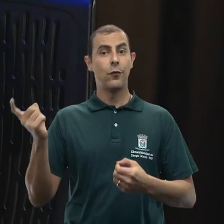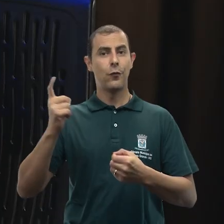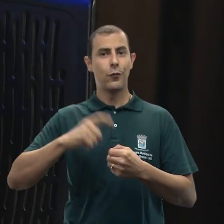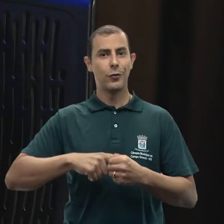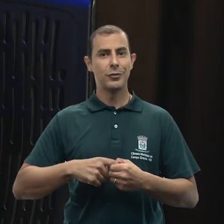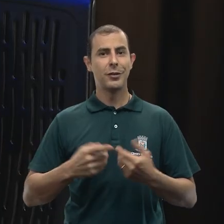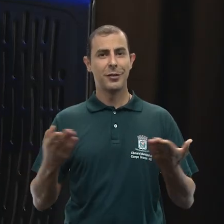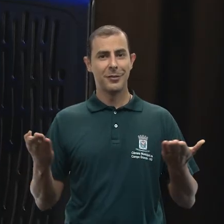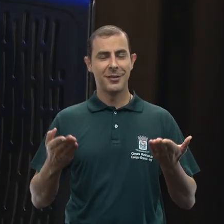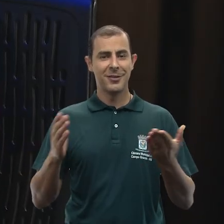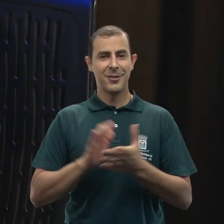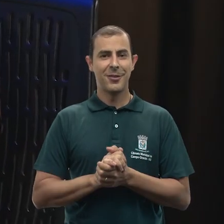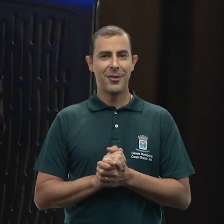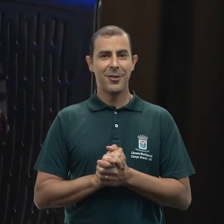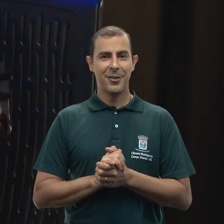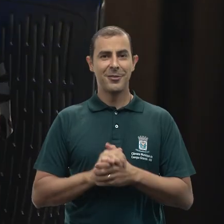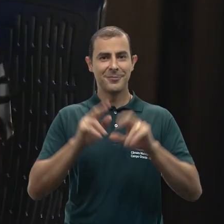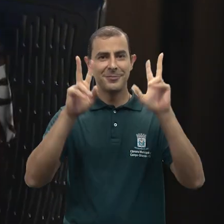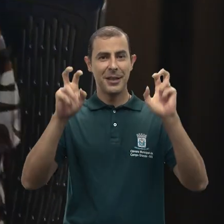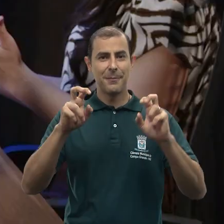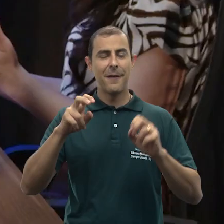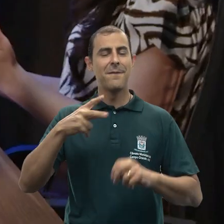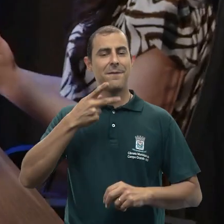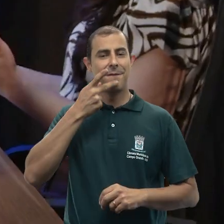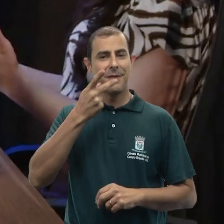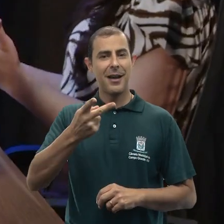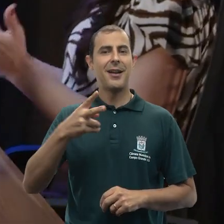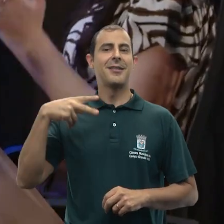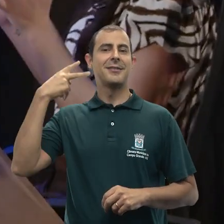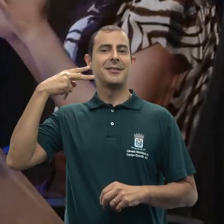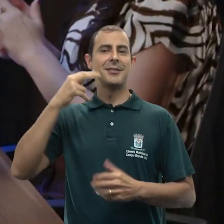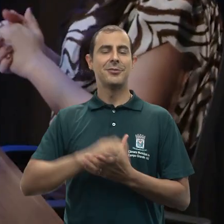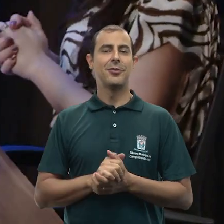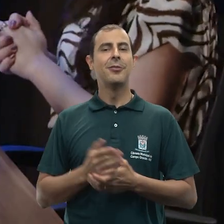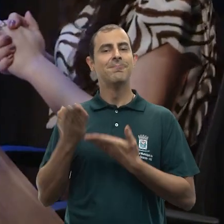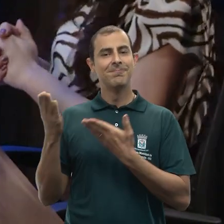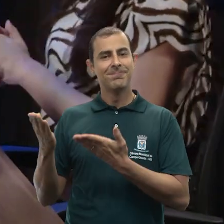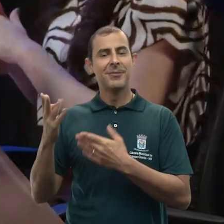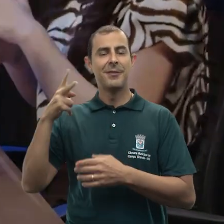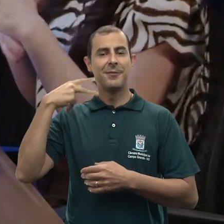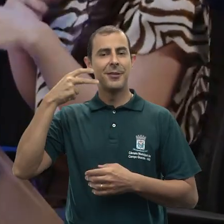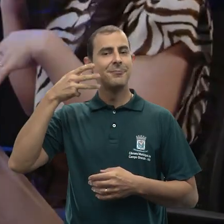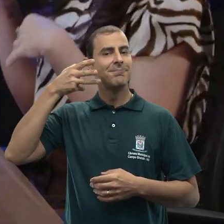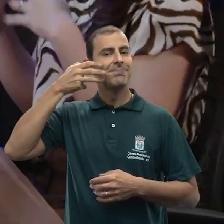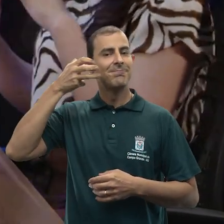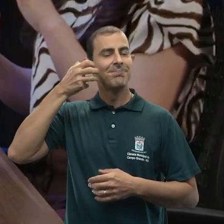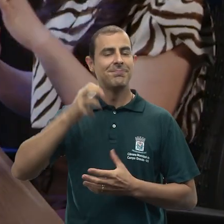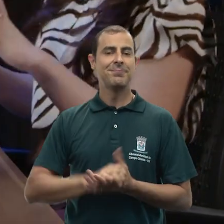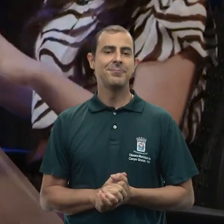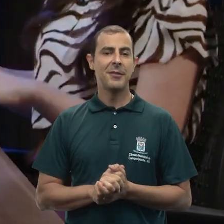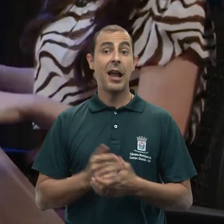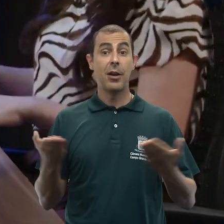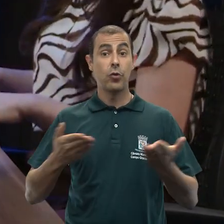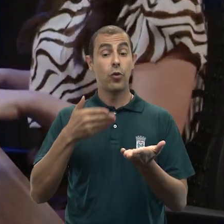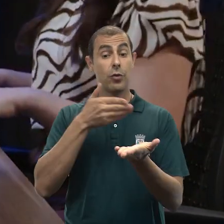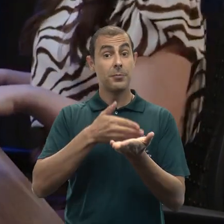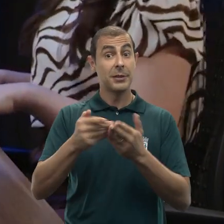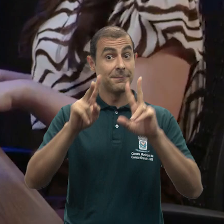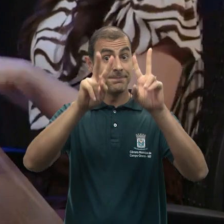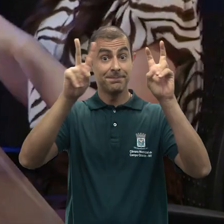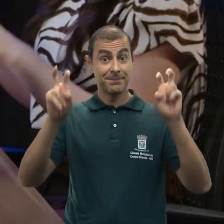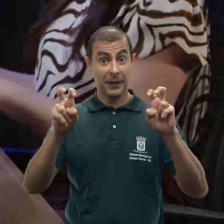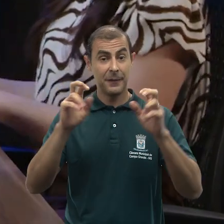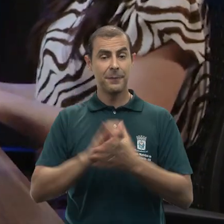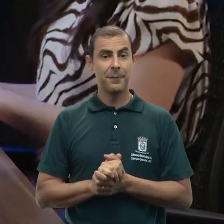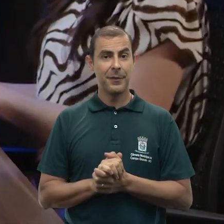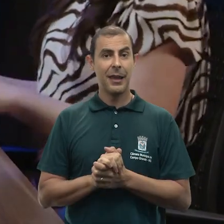Voltamos com o programa Fala Vereador. Eu estou conversando com o vereador Maicon Nogueira. Agora vamos entrar num assunto que